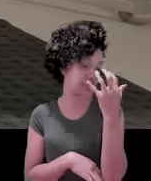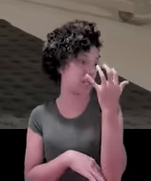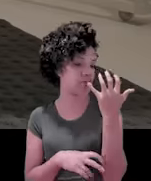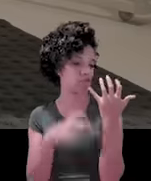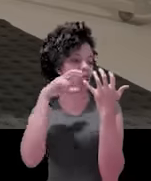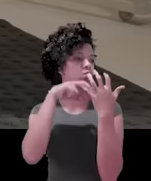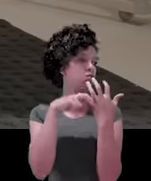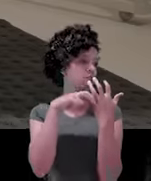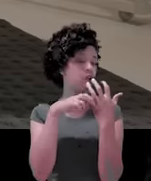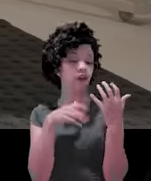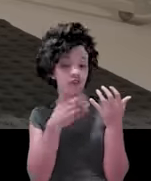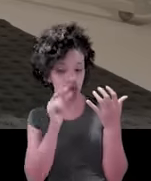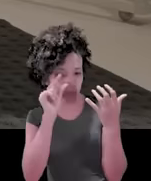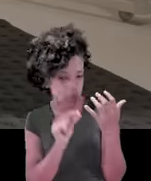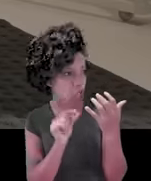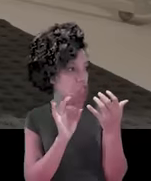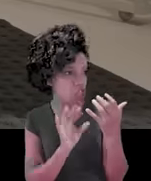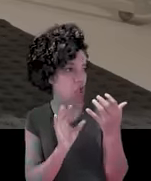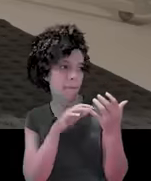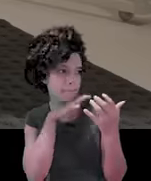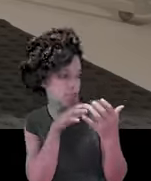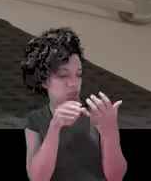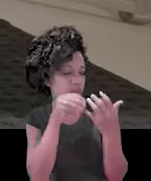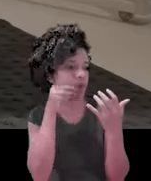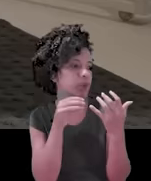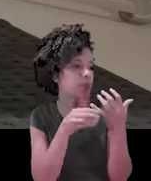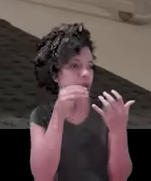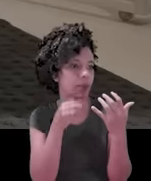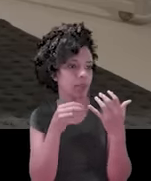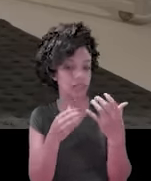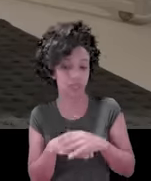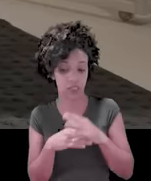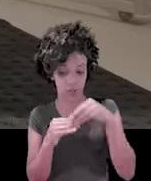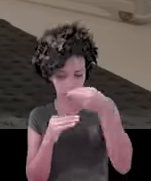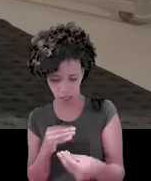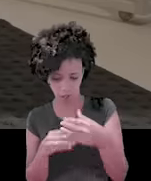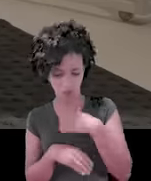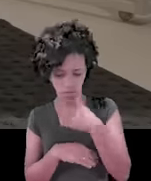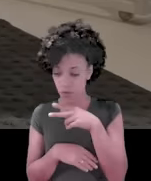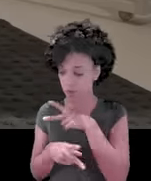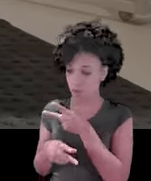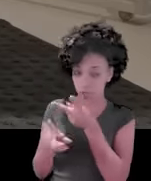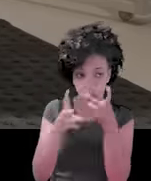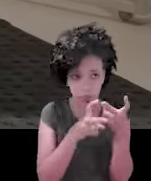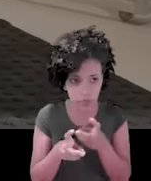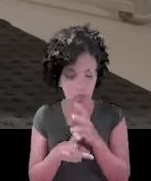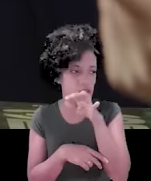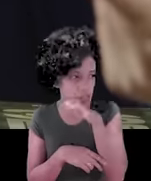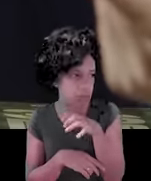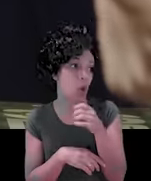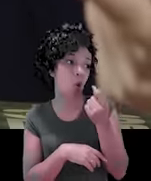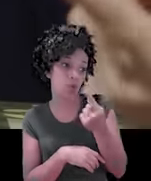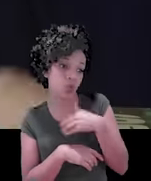Então os frutos que dão frutos pequenos pássaros em mais ou menos aqui para pegar os frutos que caíram dos anos você observou os animais